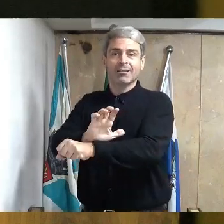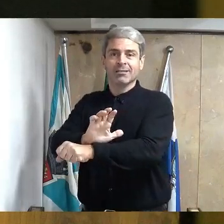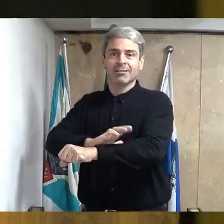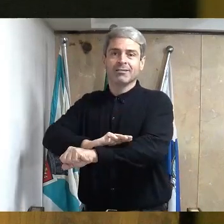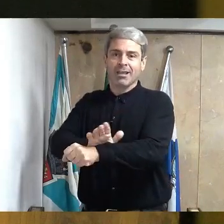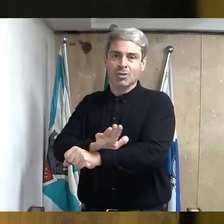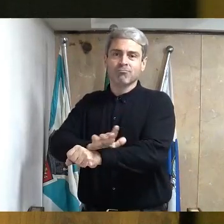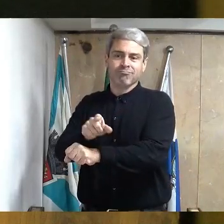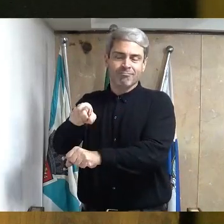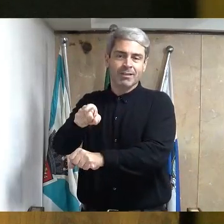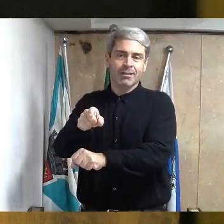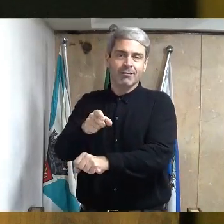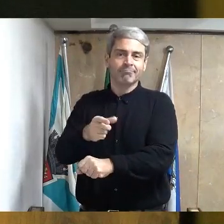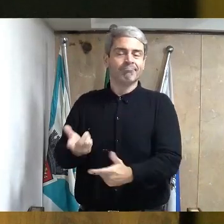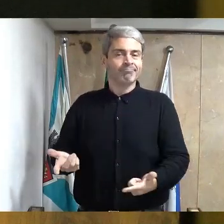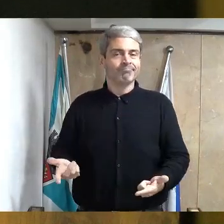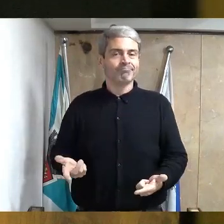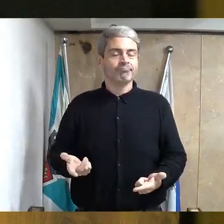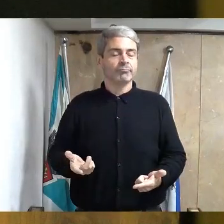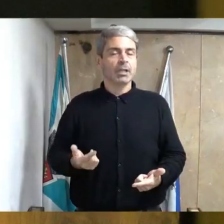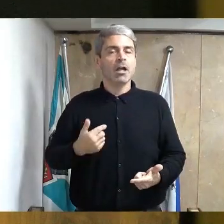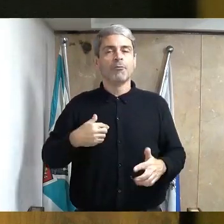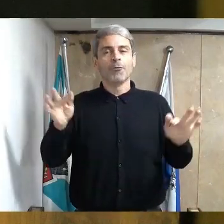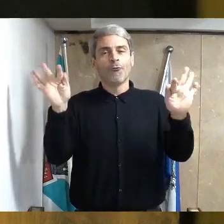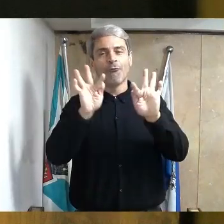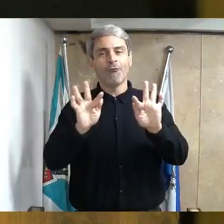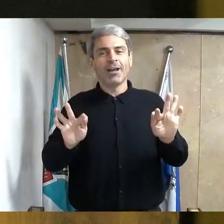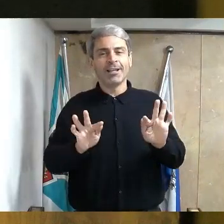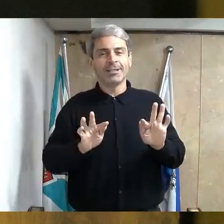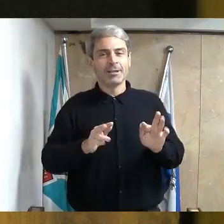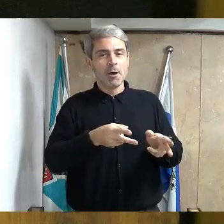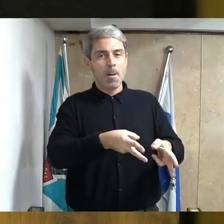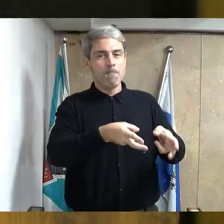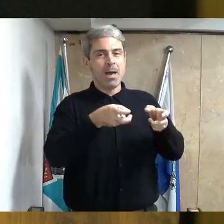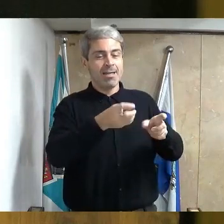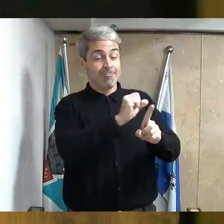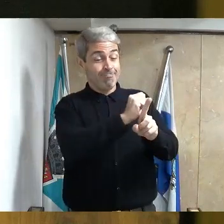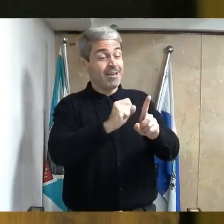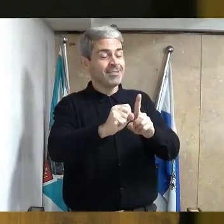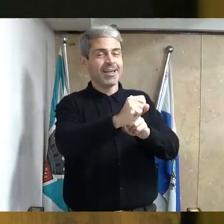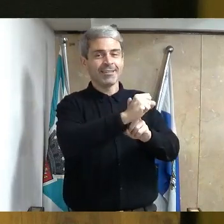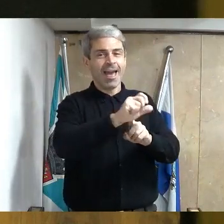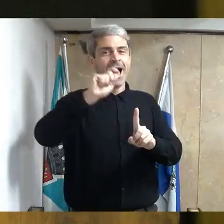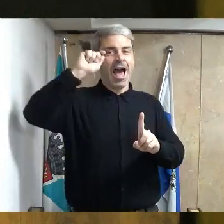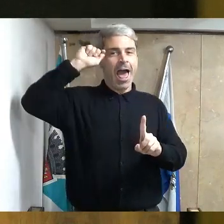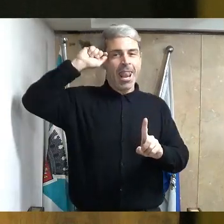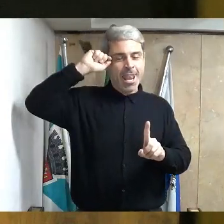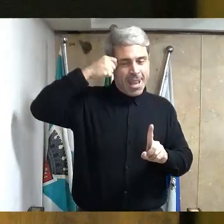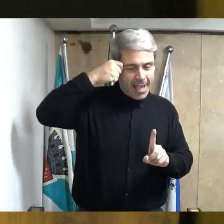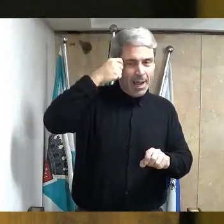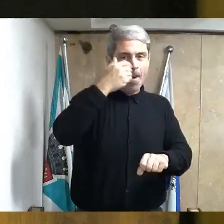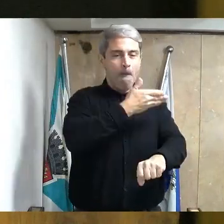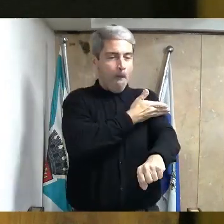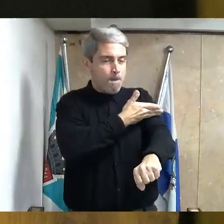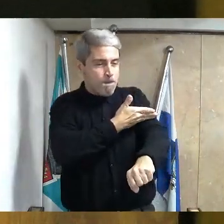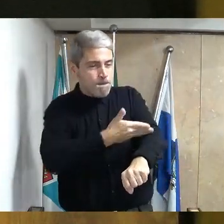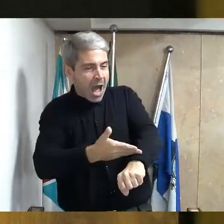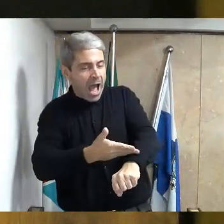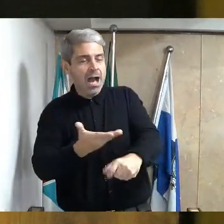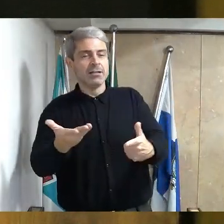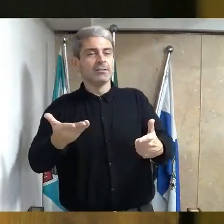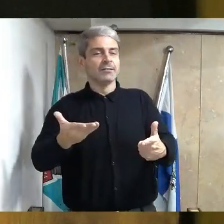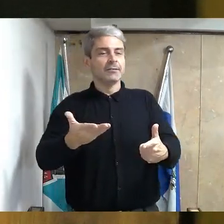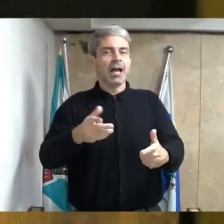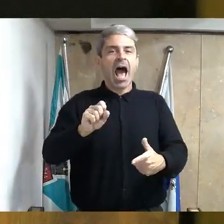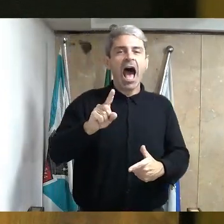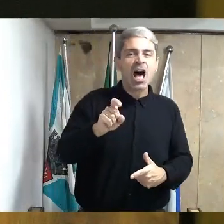E eu fico muito feliz em ver a sociedade, seja ela negra, seja ela branco, seja ela